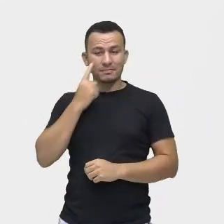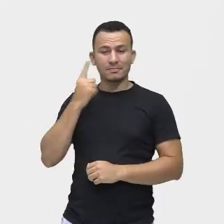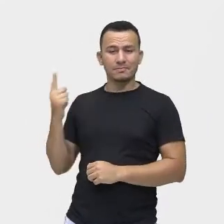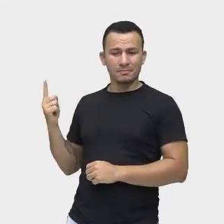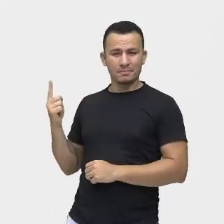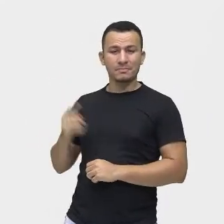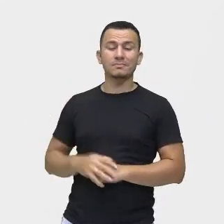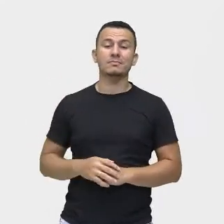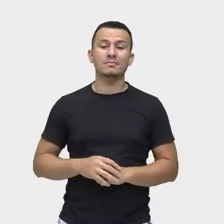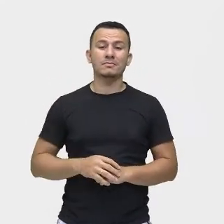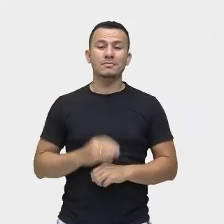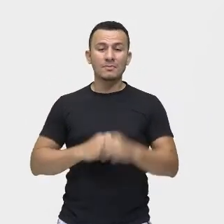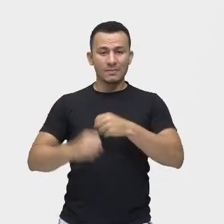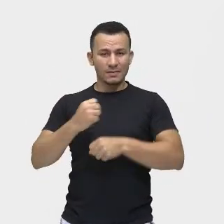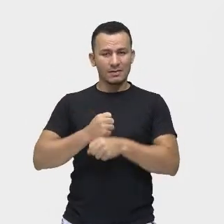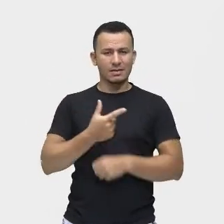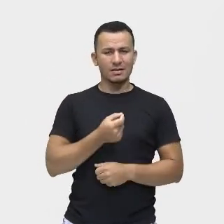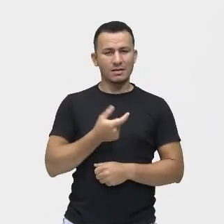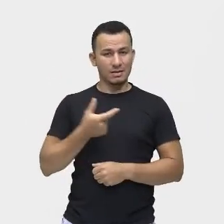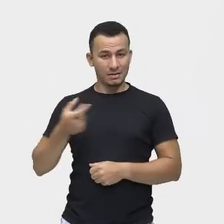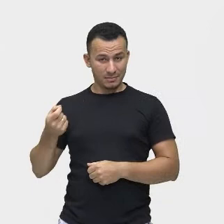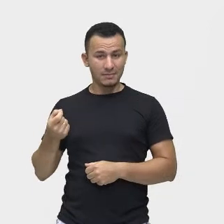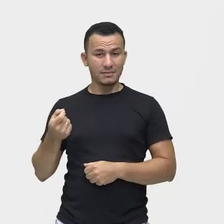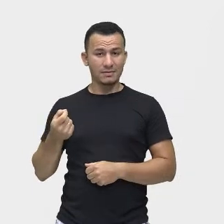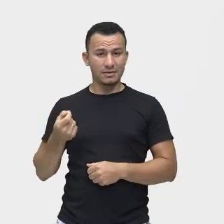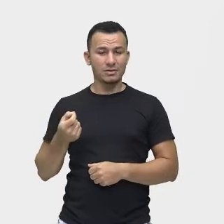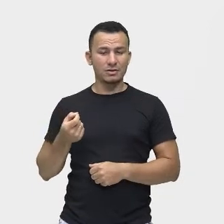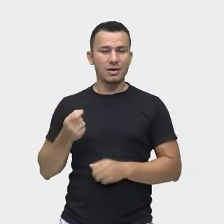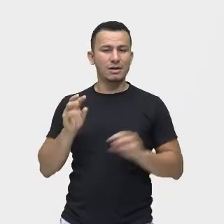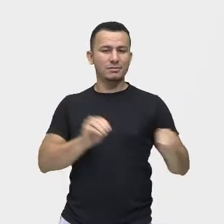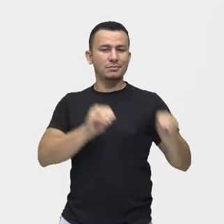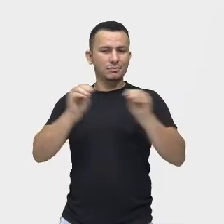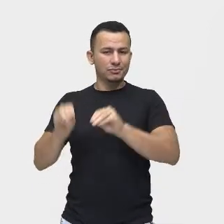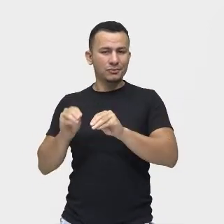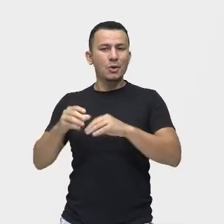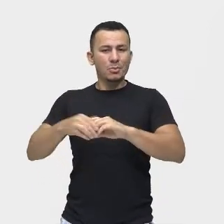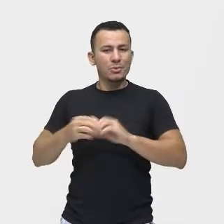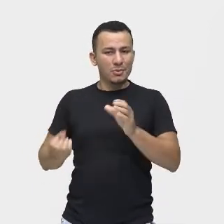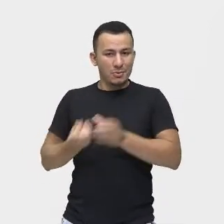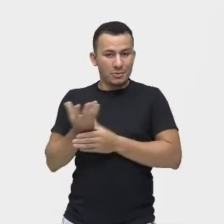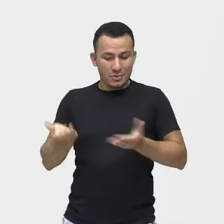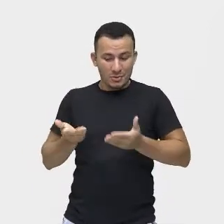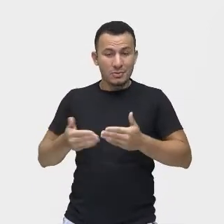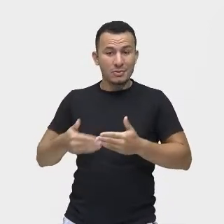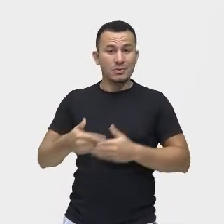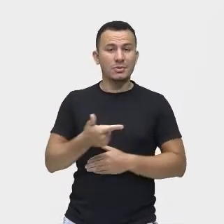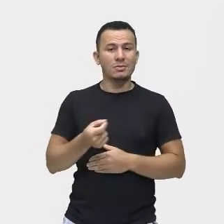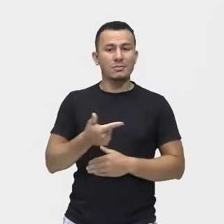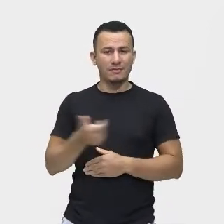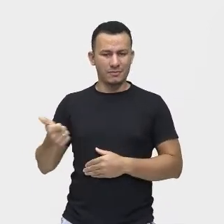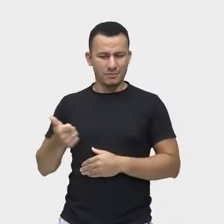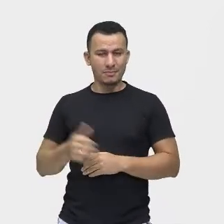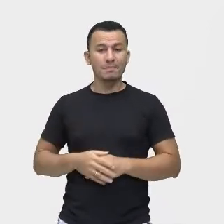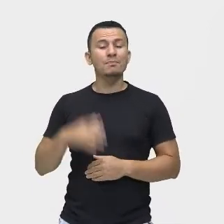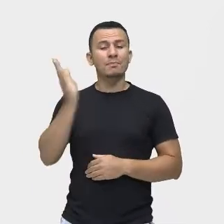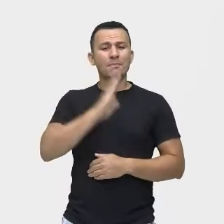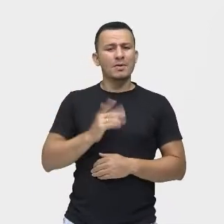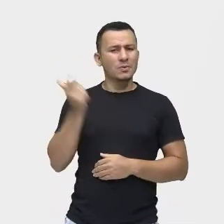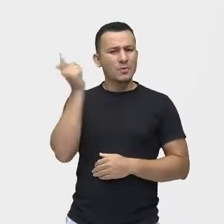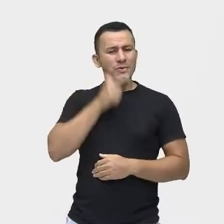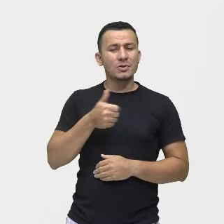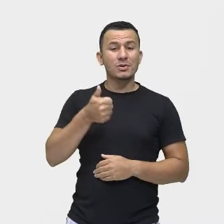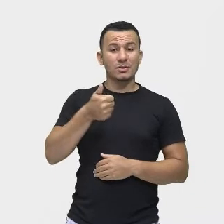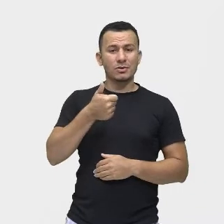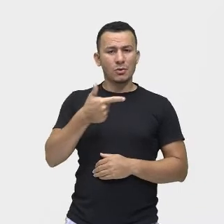de 2020, cuja edição na verdade foi adiada e ela aconteceu esse ano, né? E aí o Brasil levou